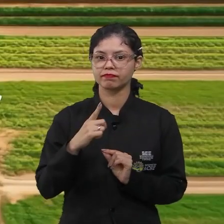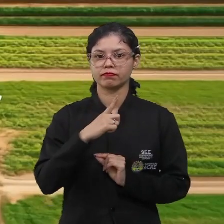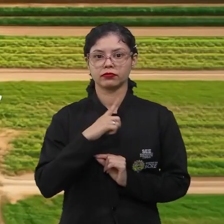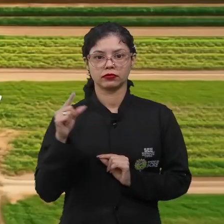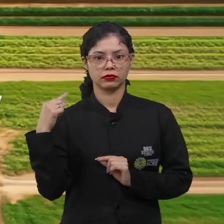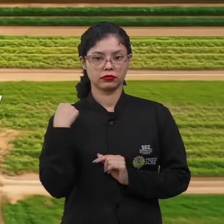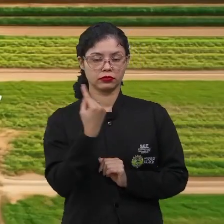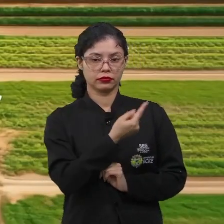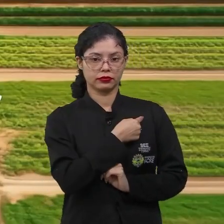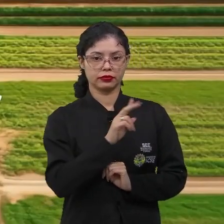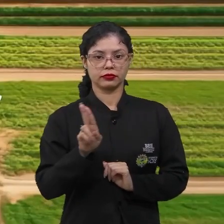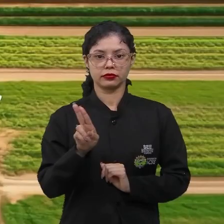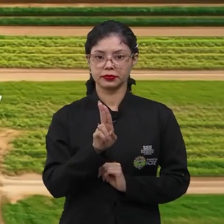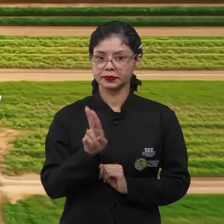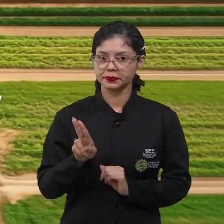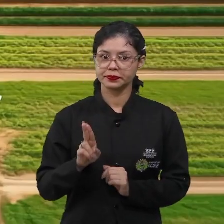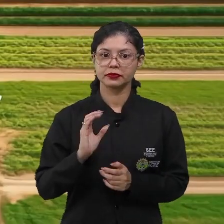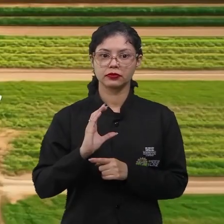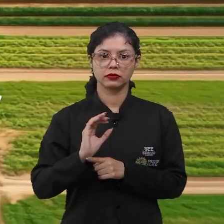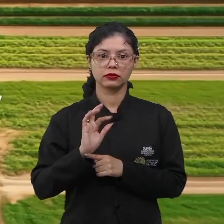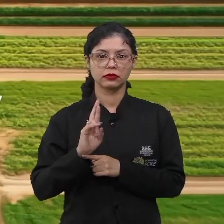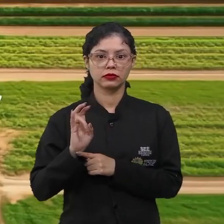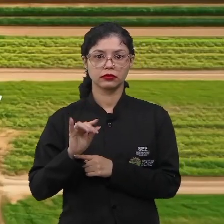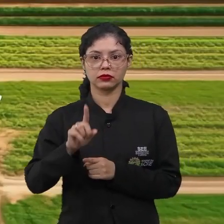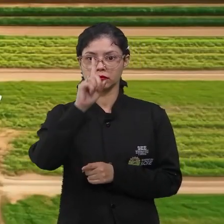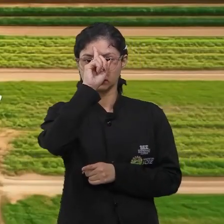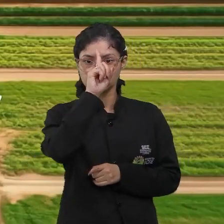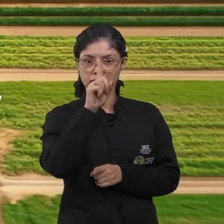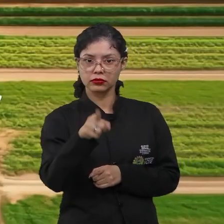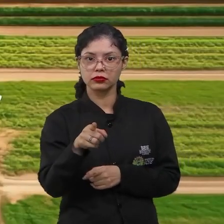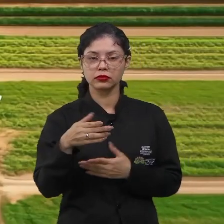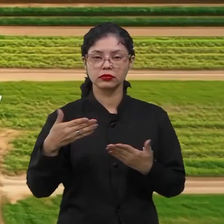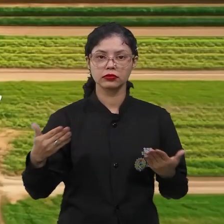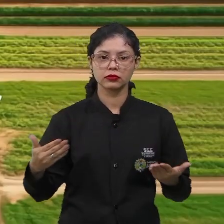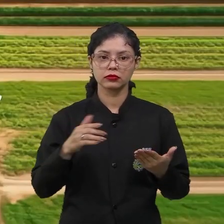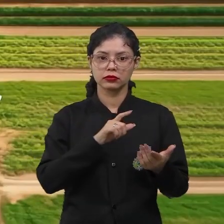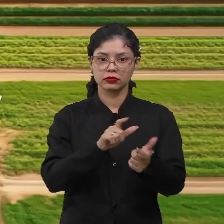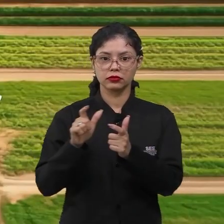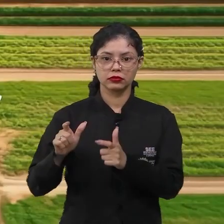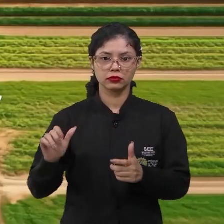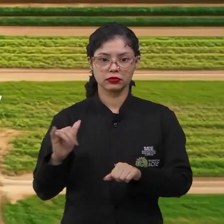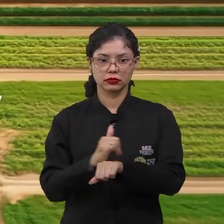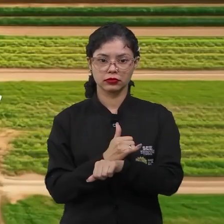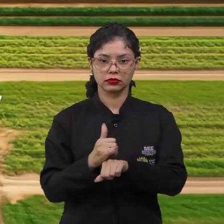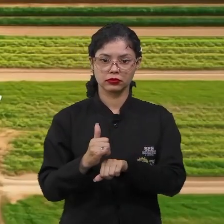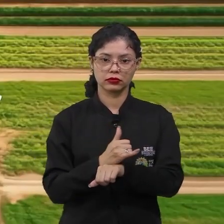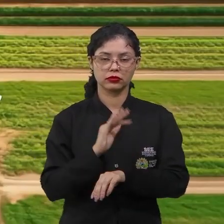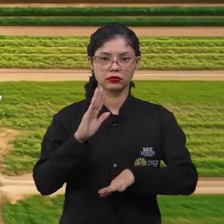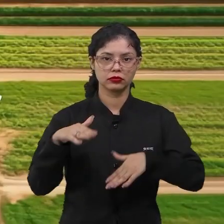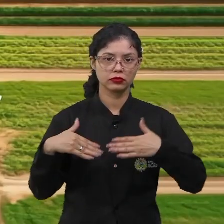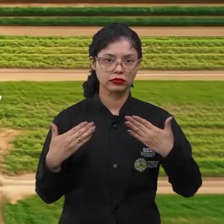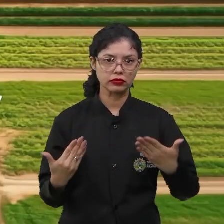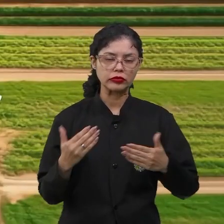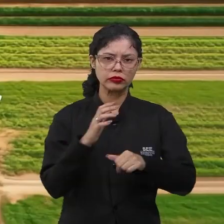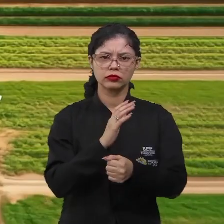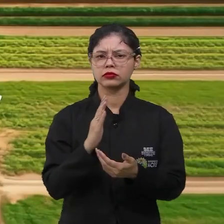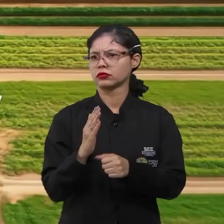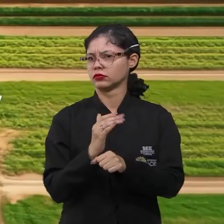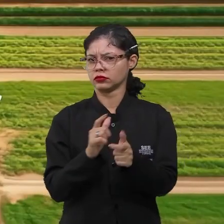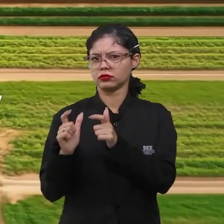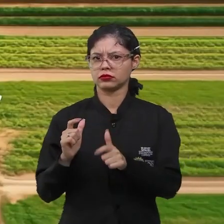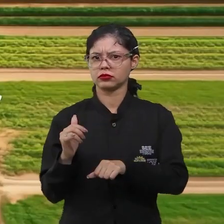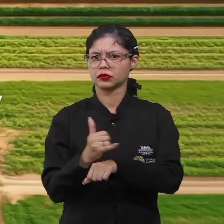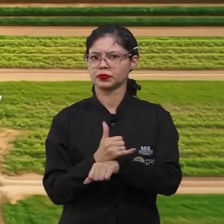que nós vamos chamar de corrida pela liderança em setores estratégicos. Quais são esses setores